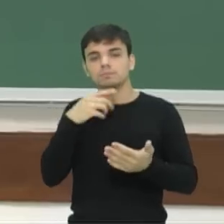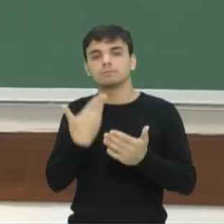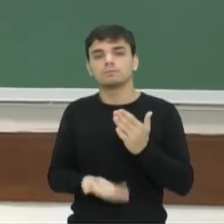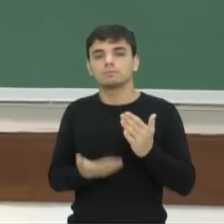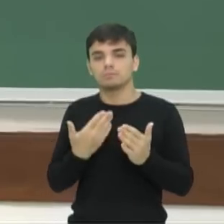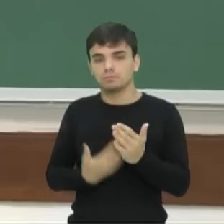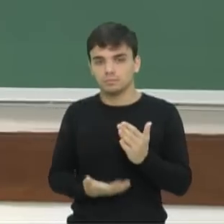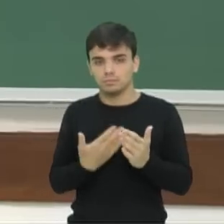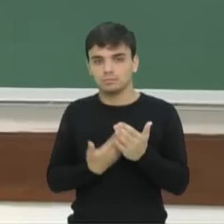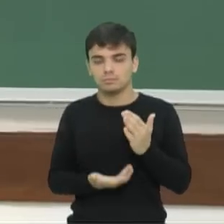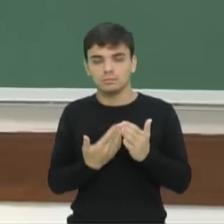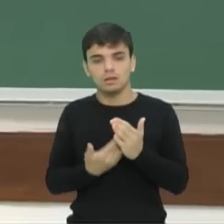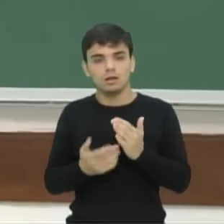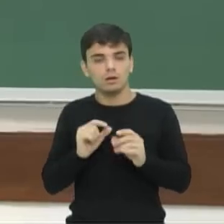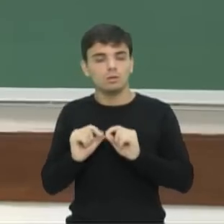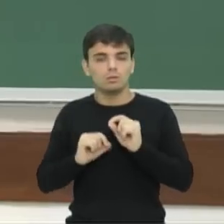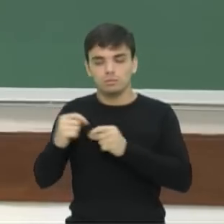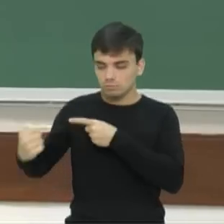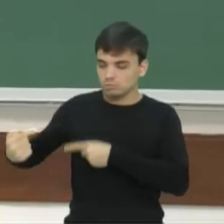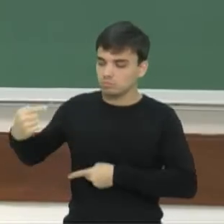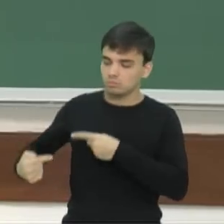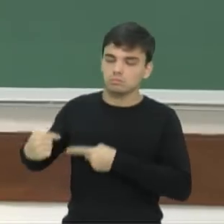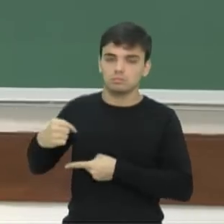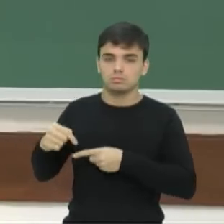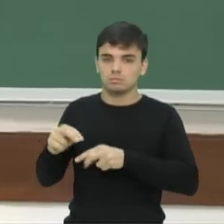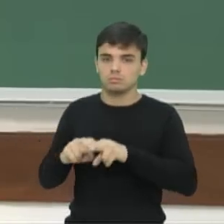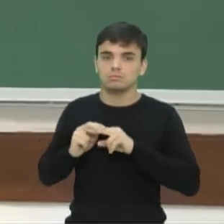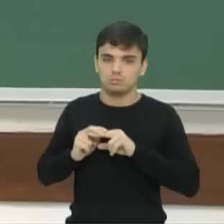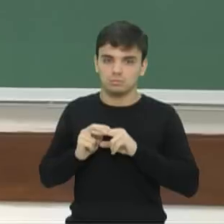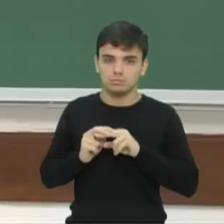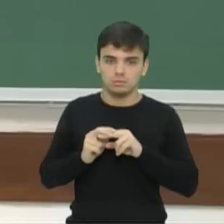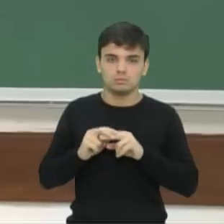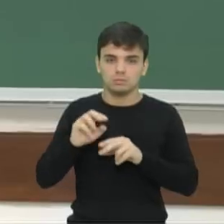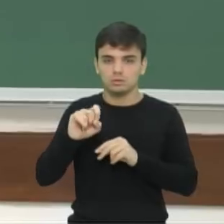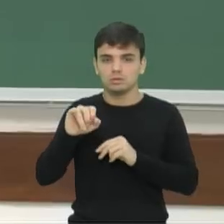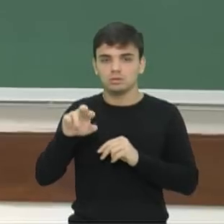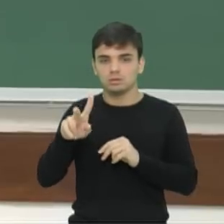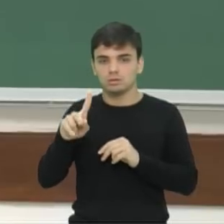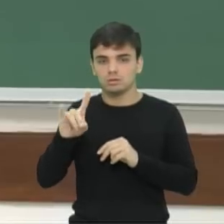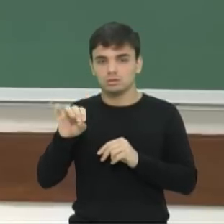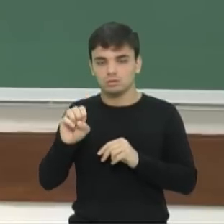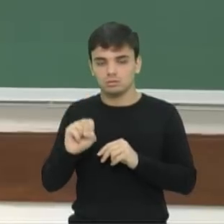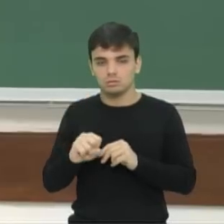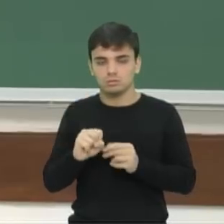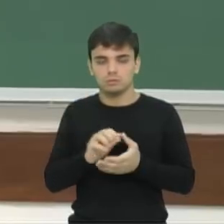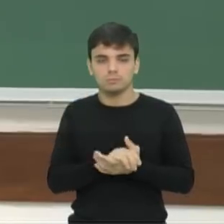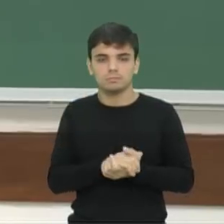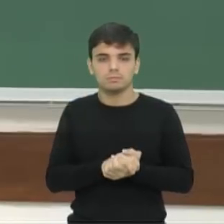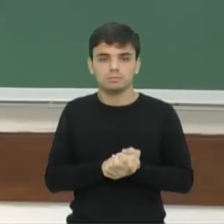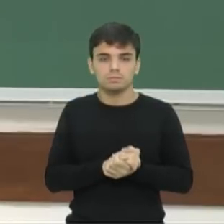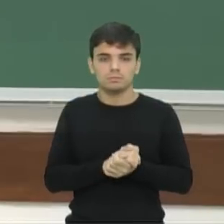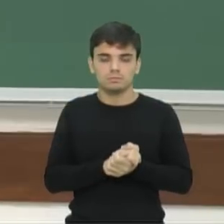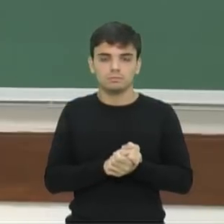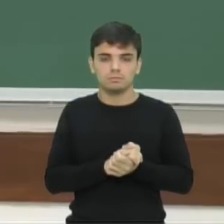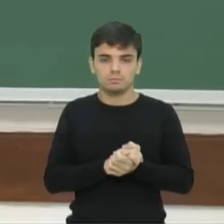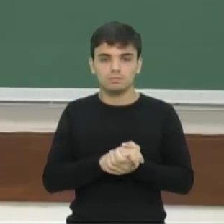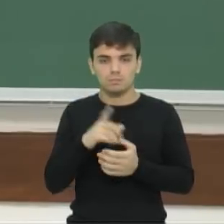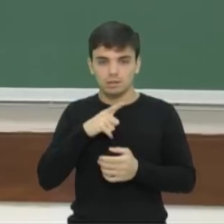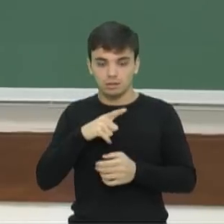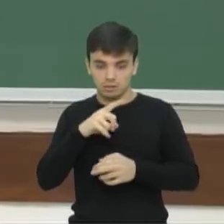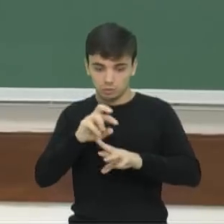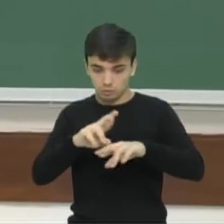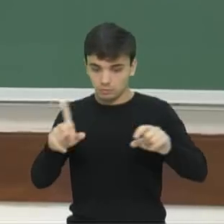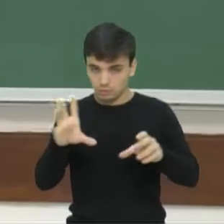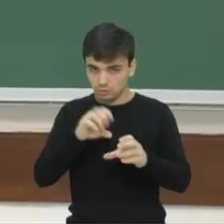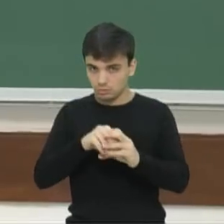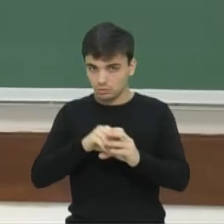perdendo a disputa, né? Acaba perdendo no goal score por Shidos, por falta, né? Então, também há essa diferenciação dentro